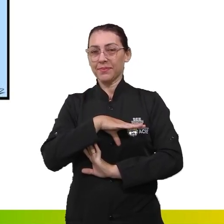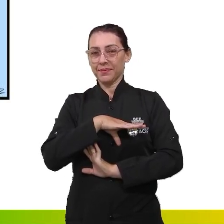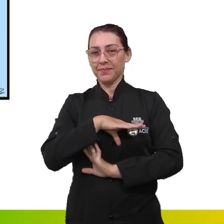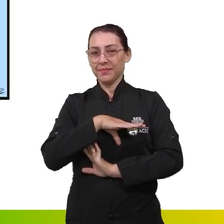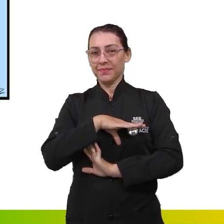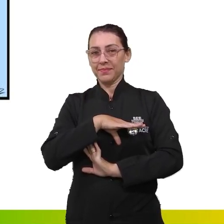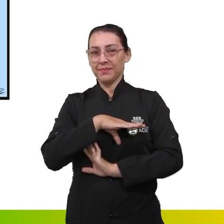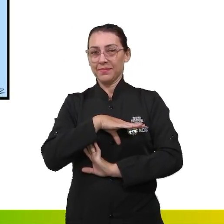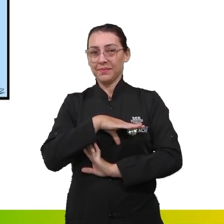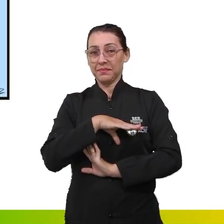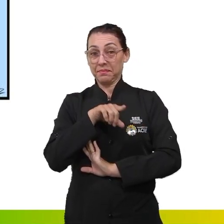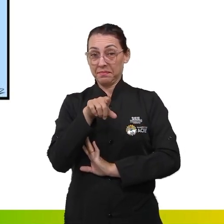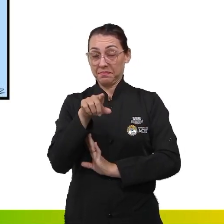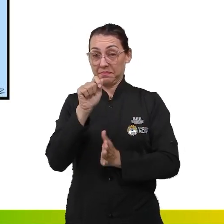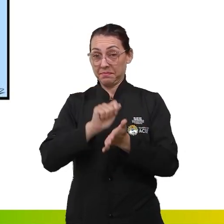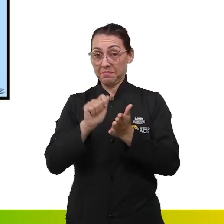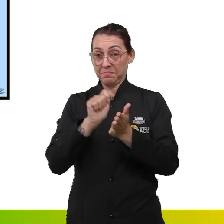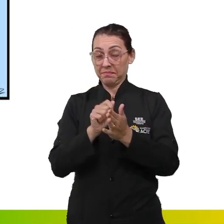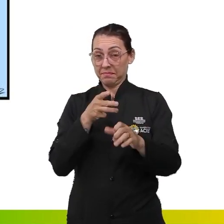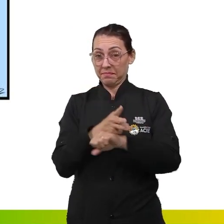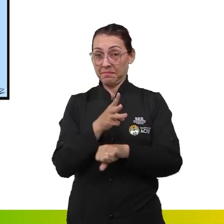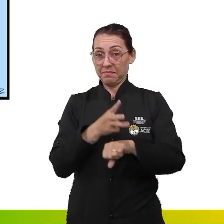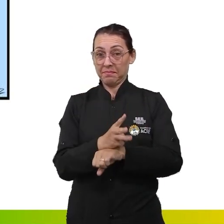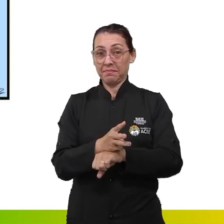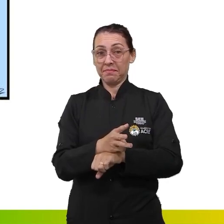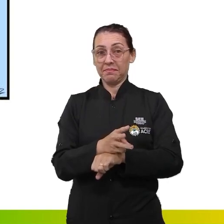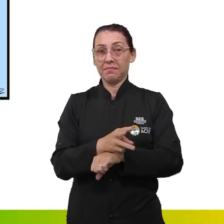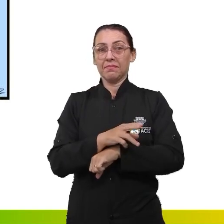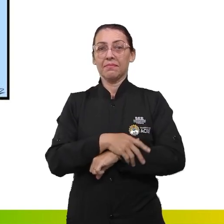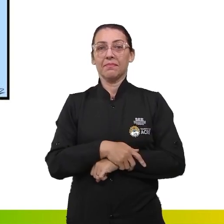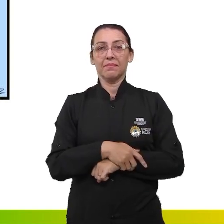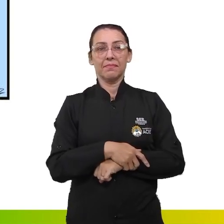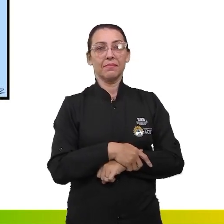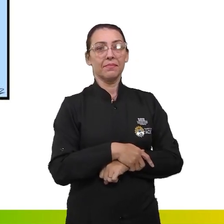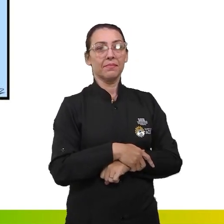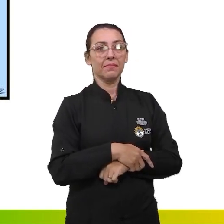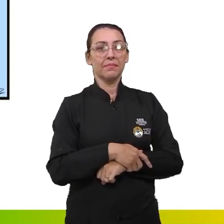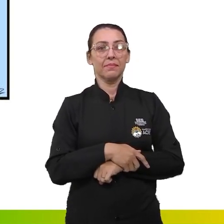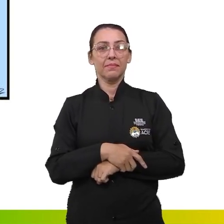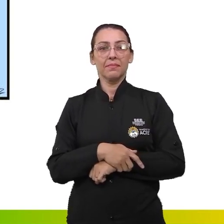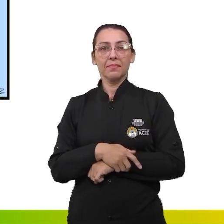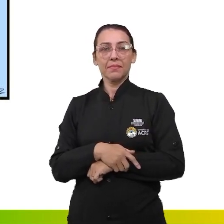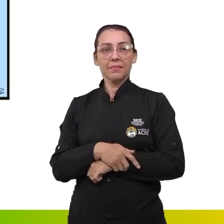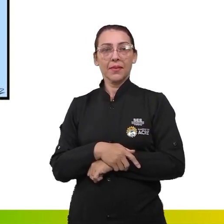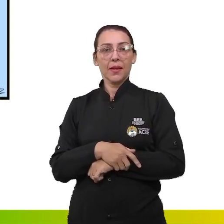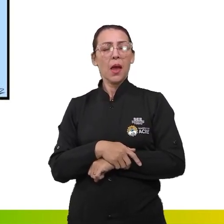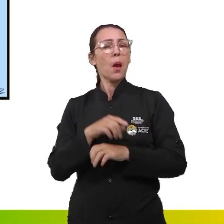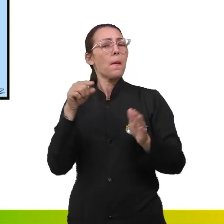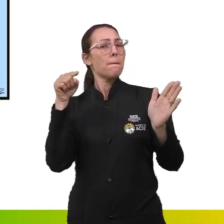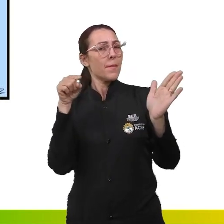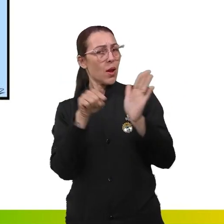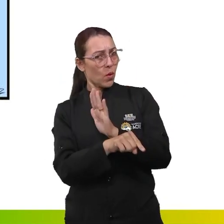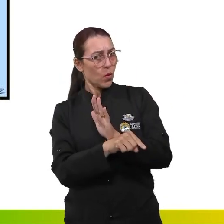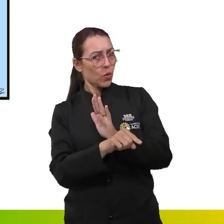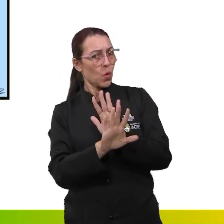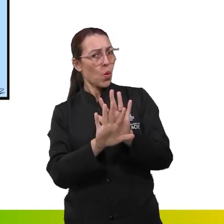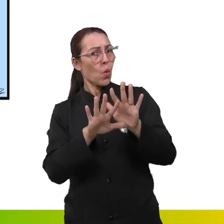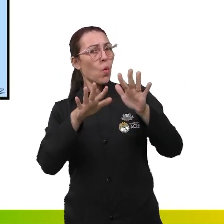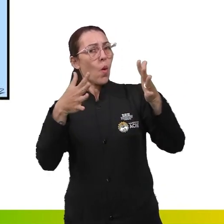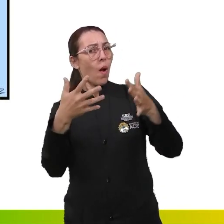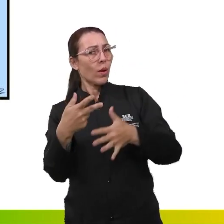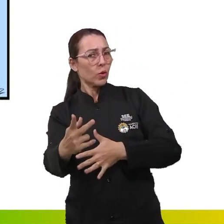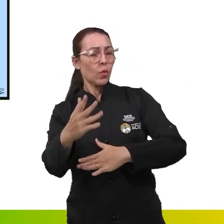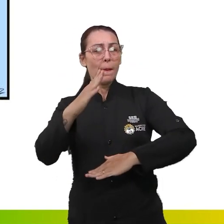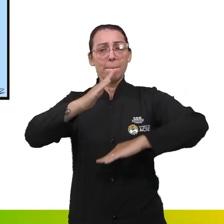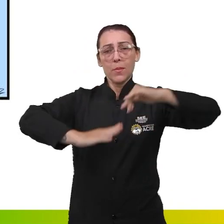O kkkk que você escreve no WhatsApp, ele é o ha, ha, ha, ha no espanhol. Ha, ha, ha, pero te preguntaba por qual es tu